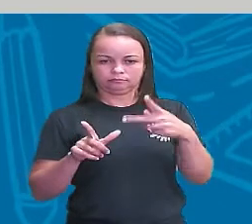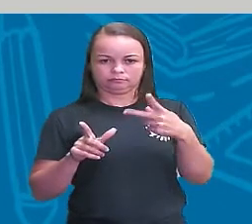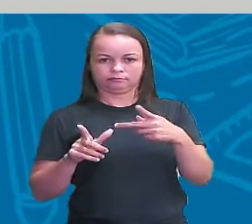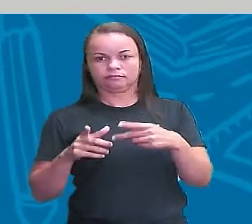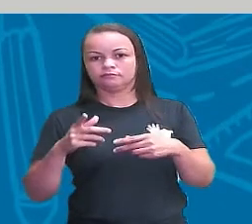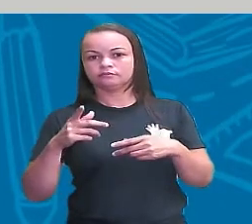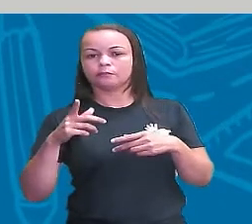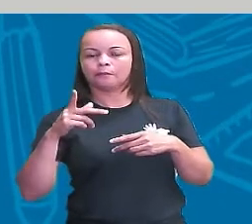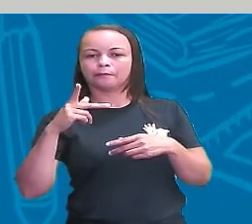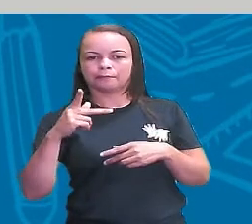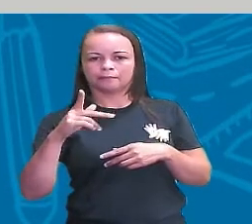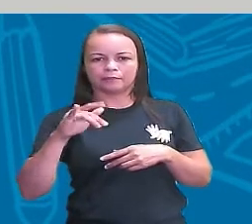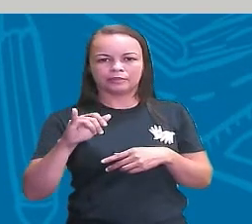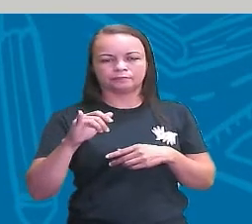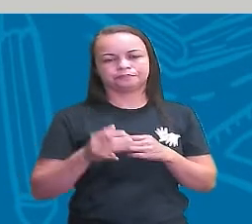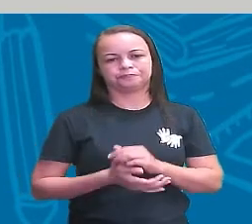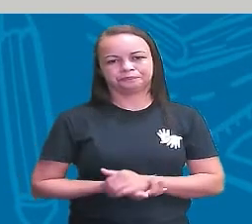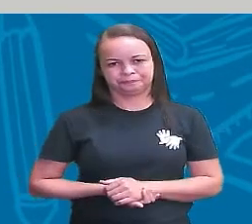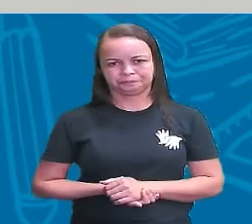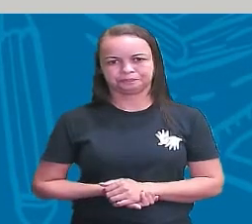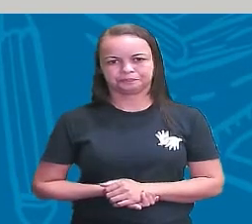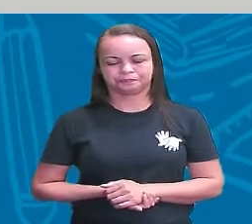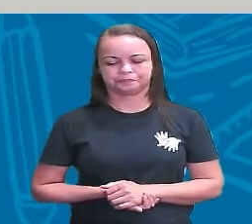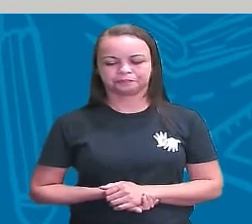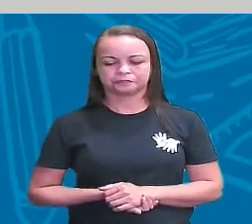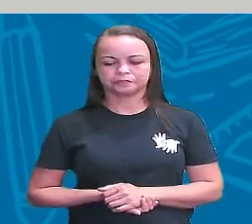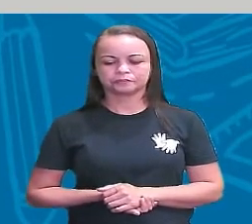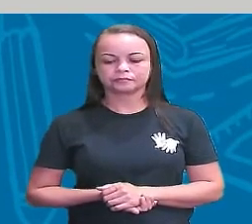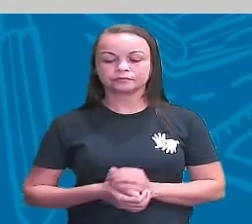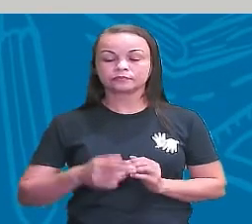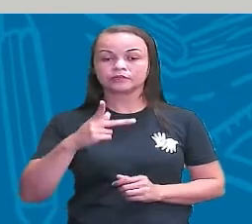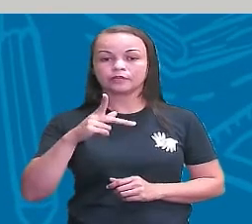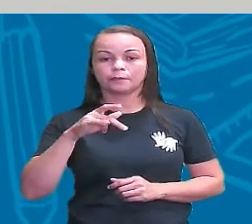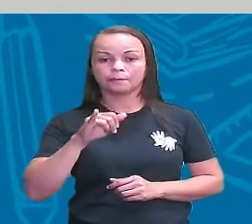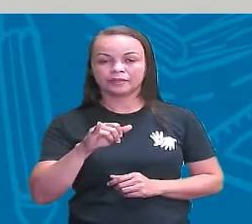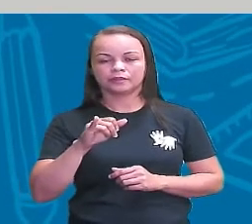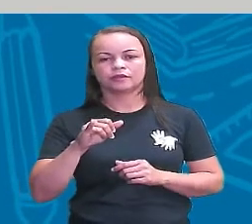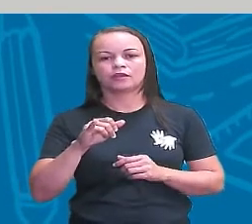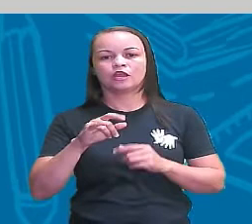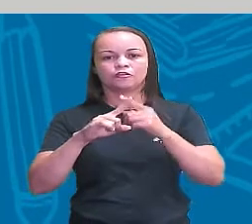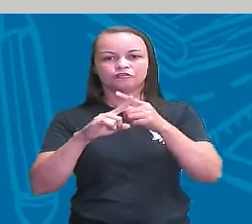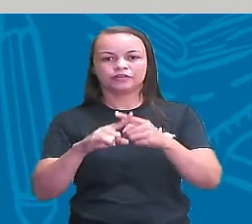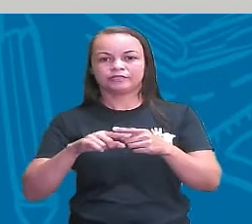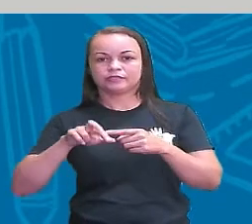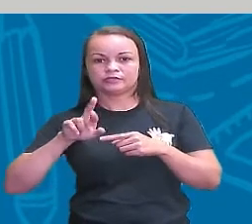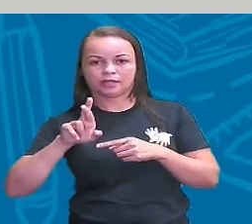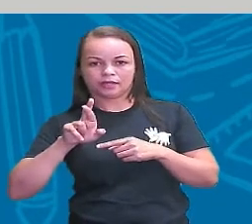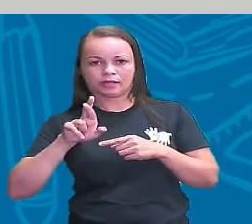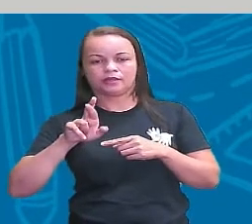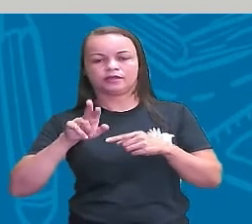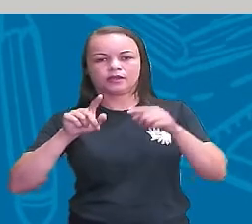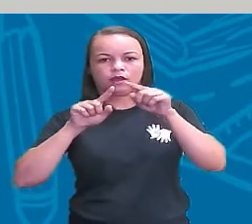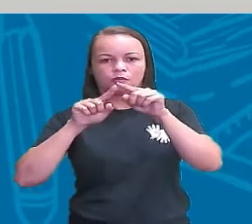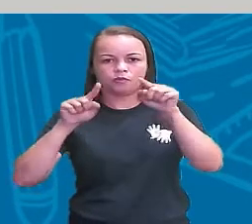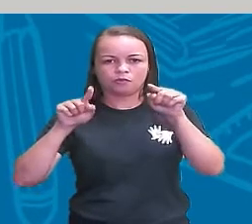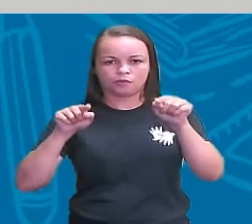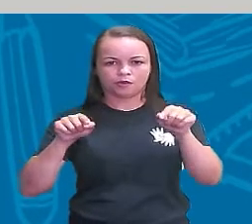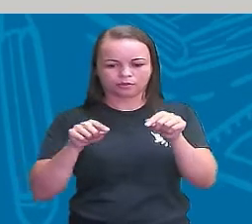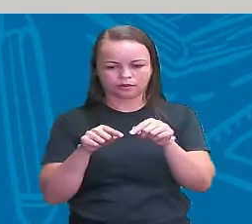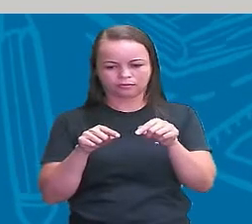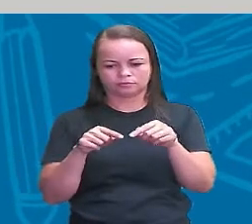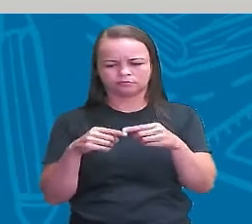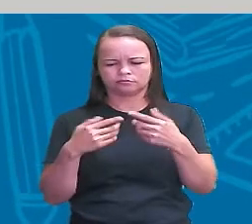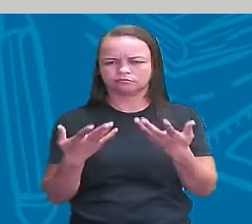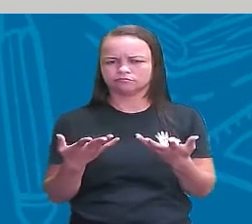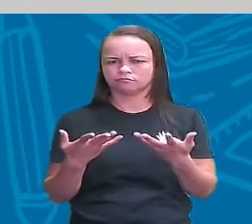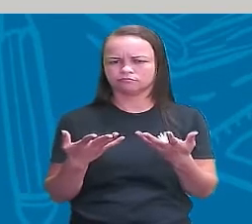de π, tá? Π, ok? Π vezes R ao quadrado, tá? Professora,